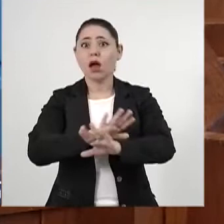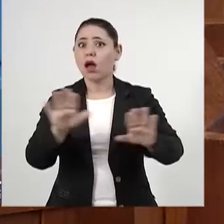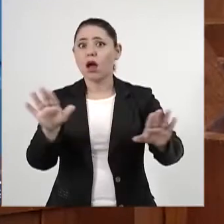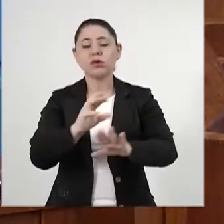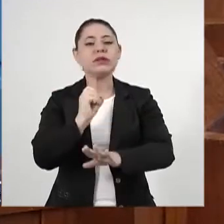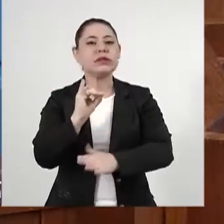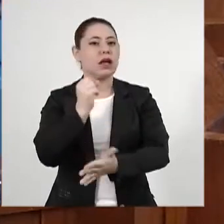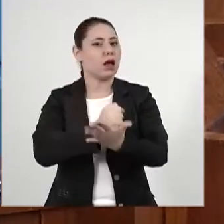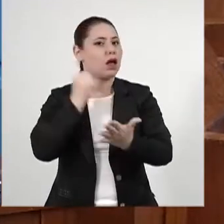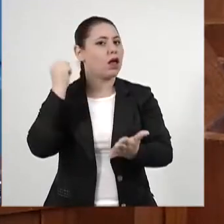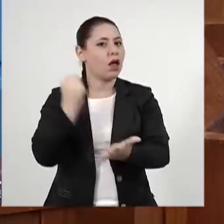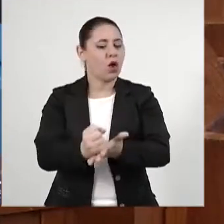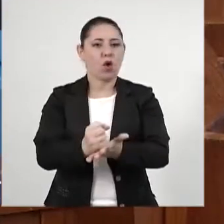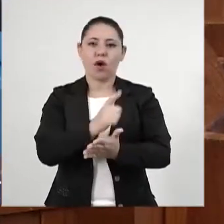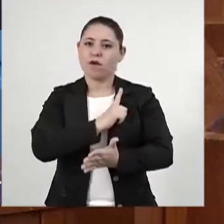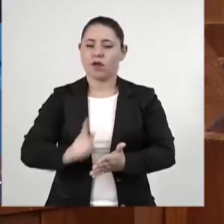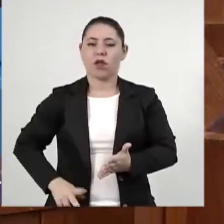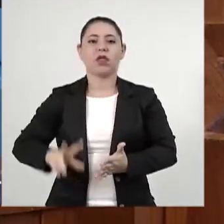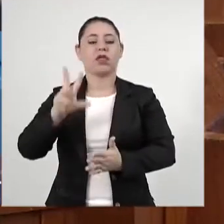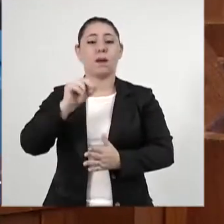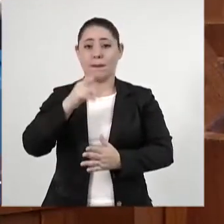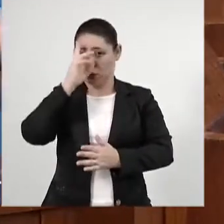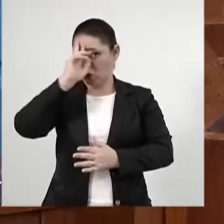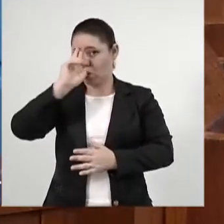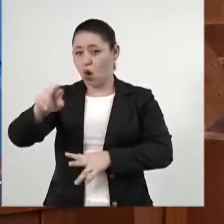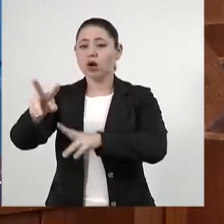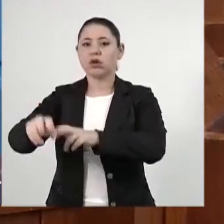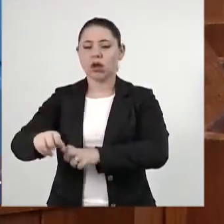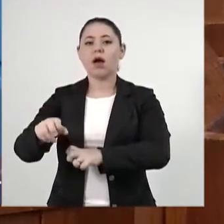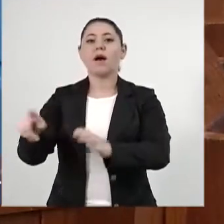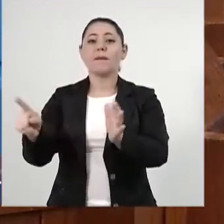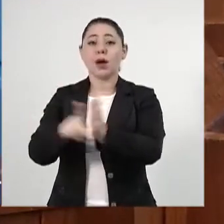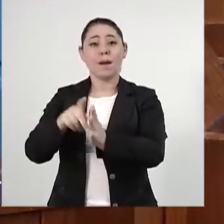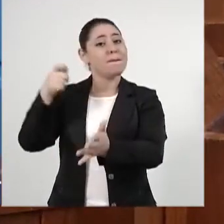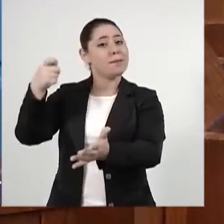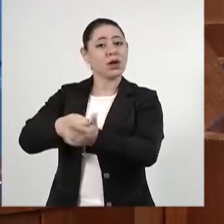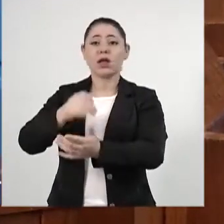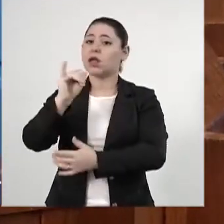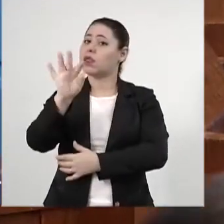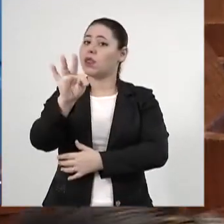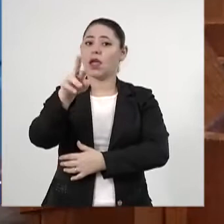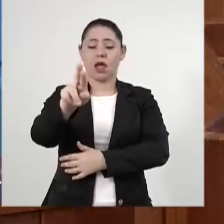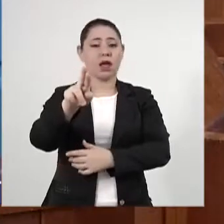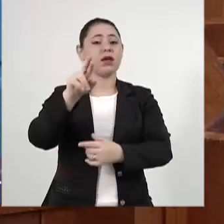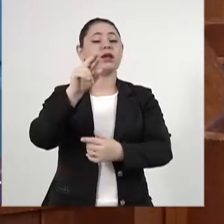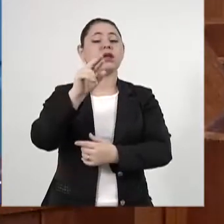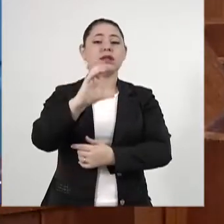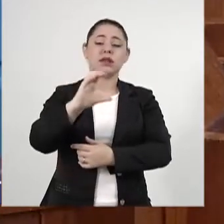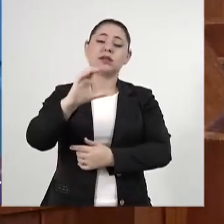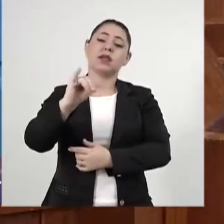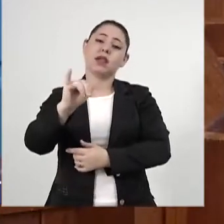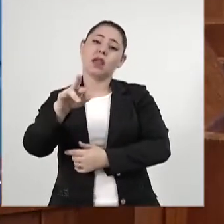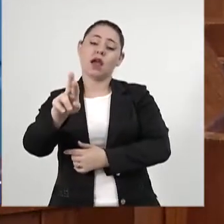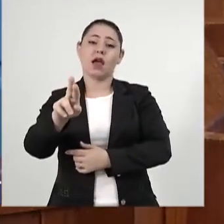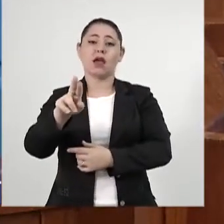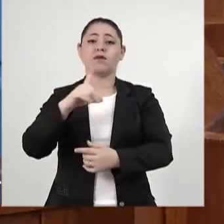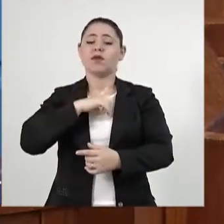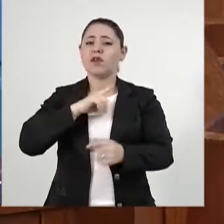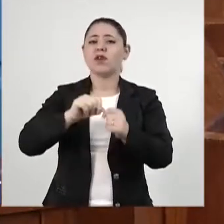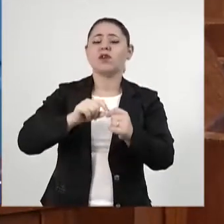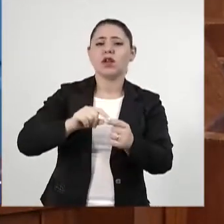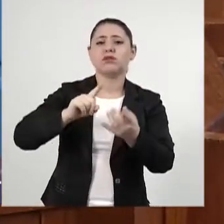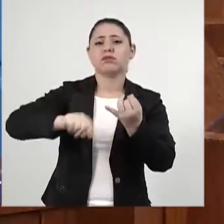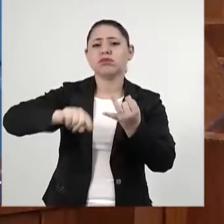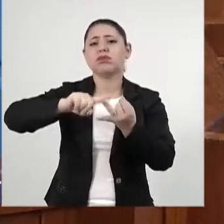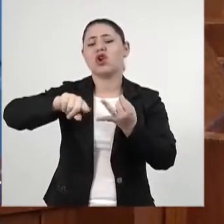certidão, não tira, mas o proprietário da terra tira. Ele paga o ITR, paga o CCIR, tem que fazer o CAR, tem que fazer